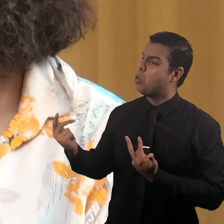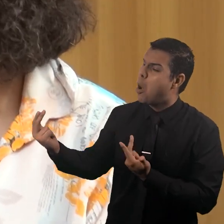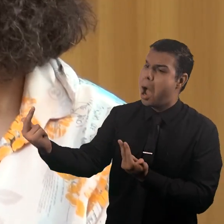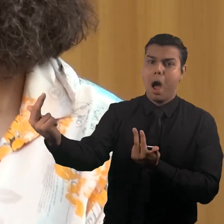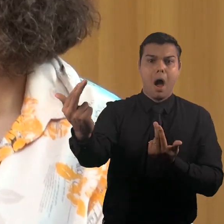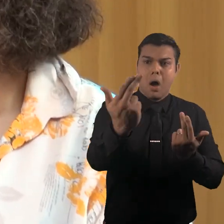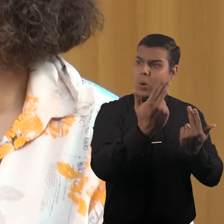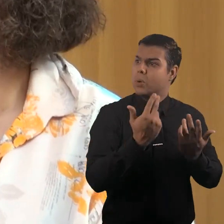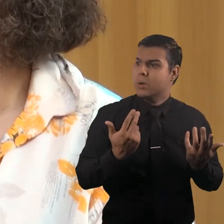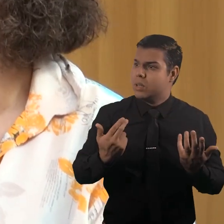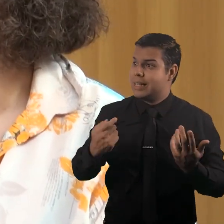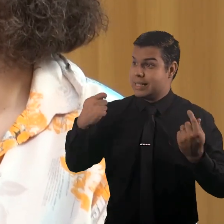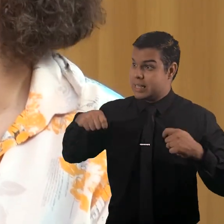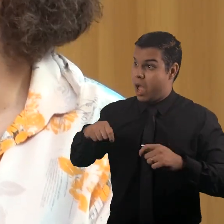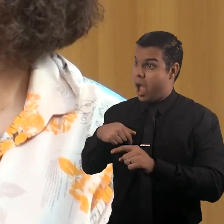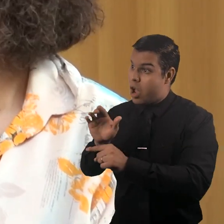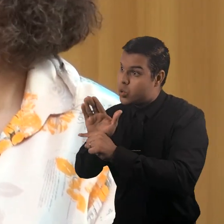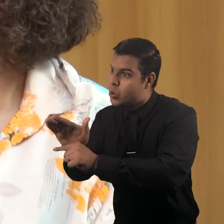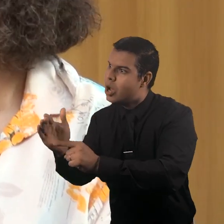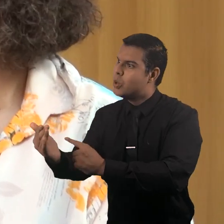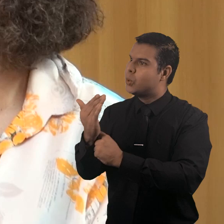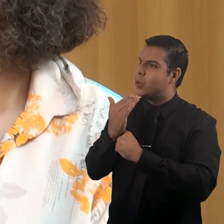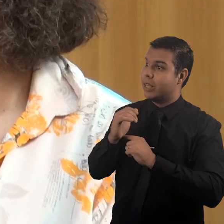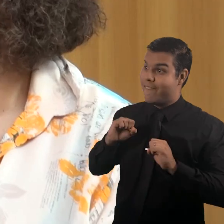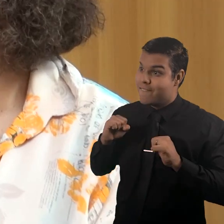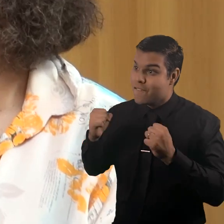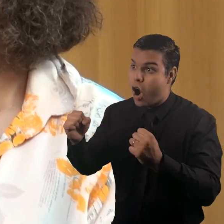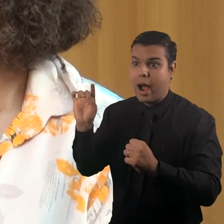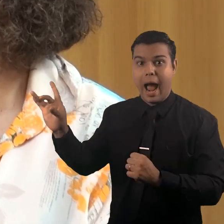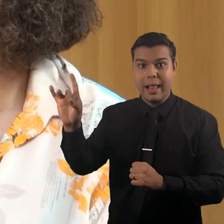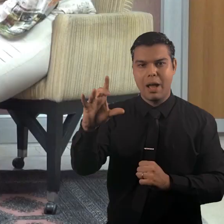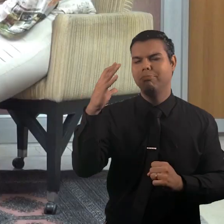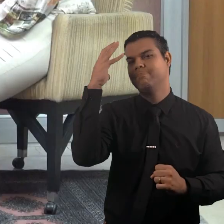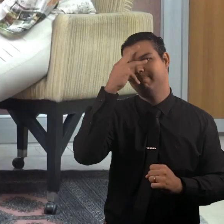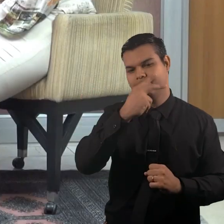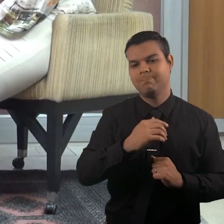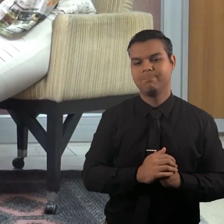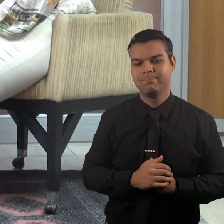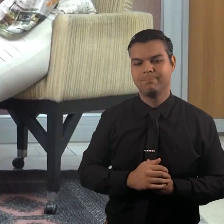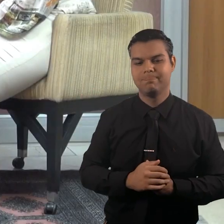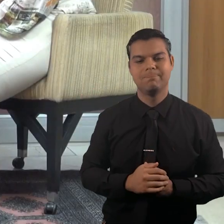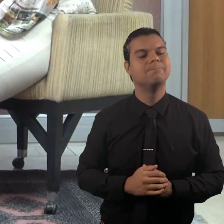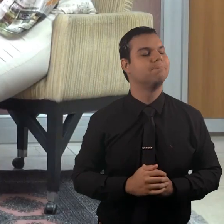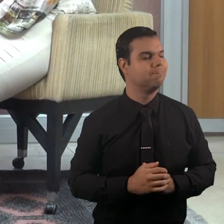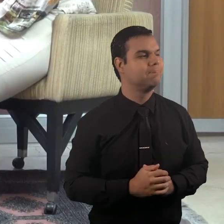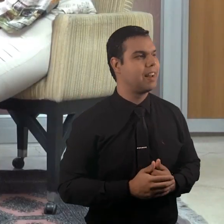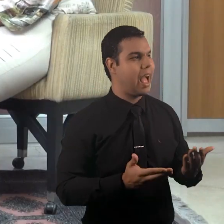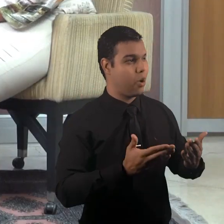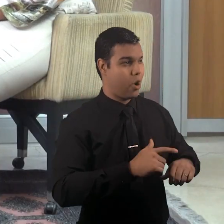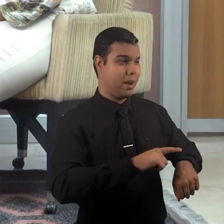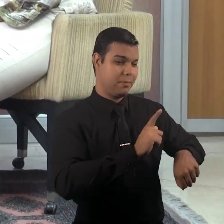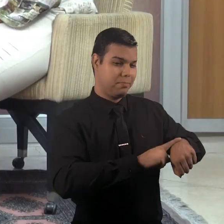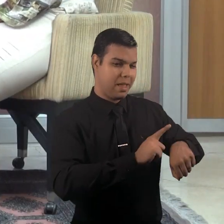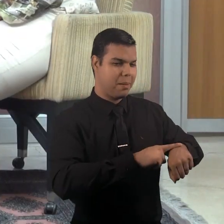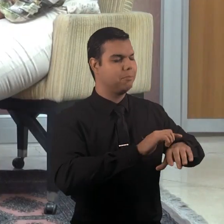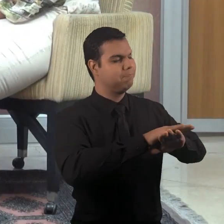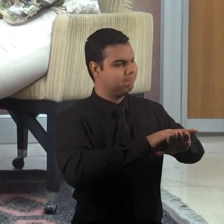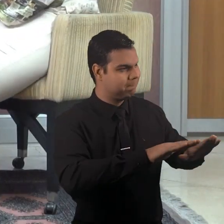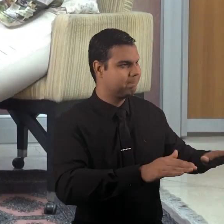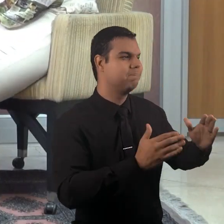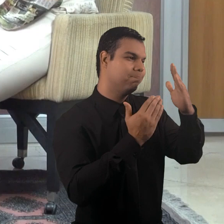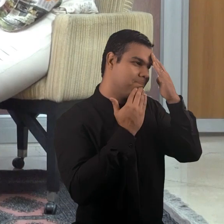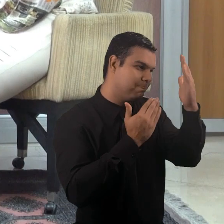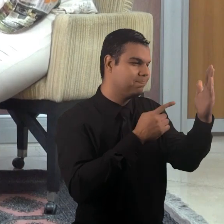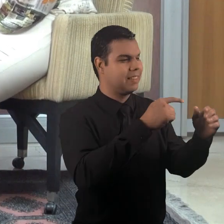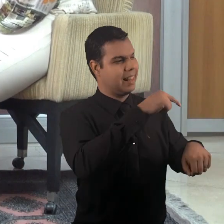como seres humanos que são, né? E se cada um fizer a sua parte, está tudo lindo. Bom, nosso tempo está acabando. Eu